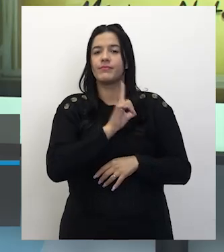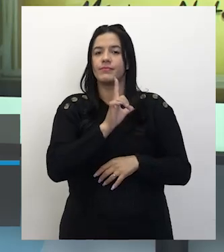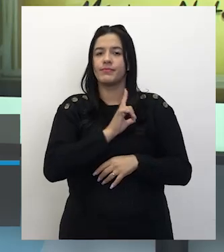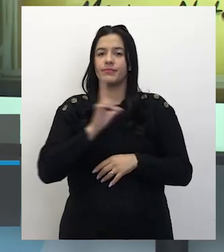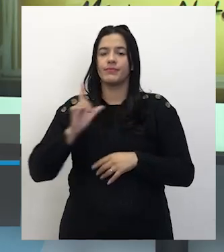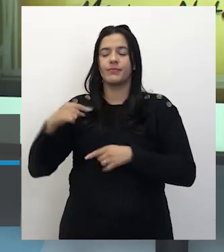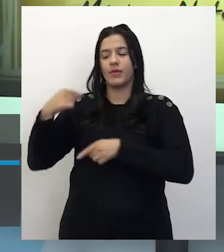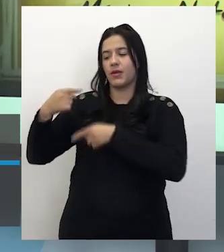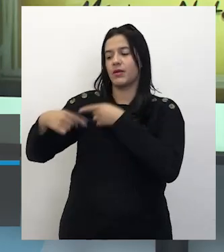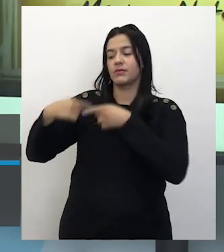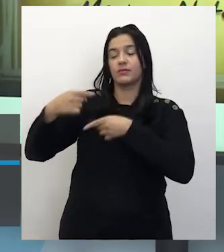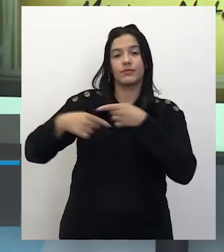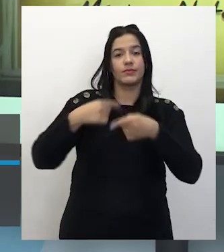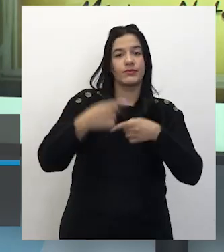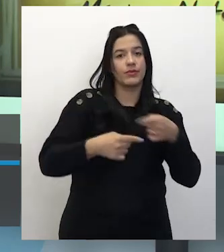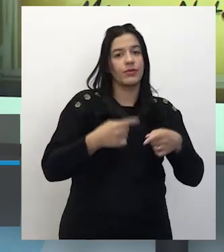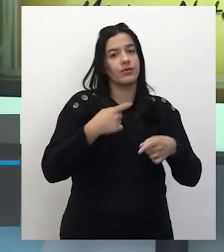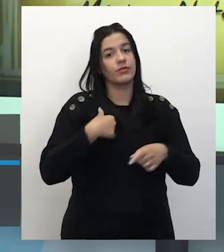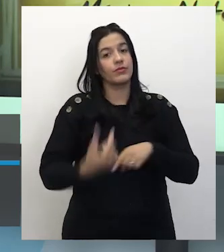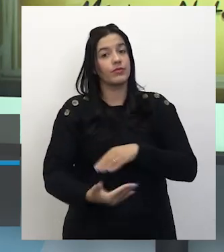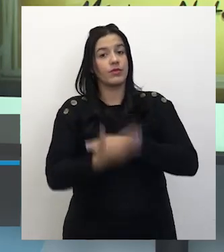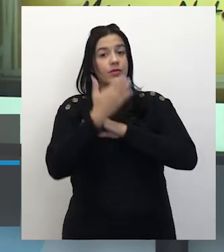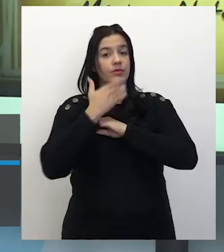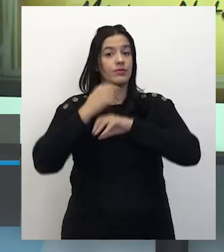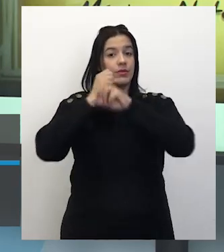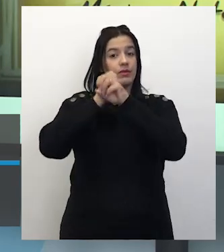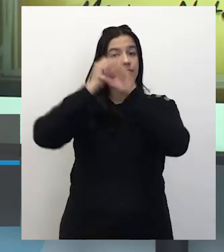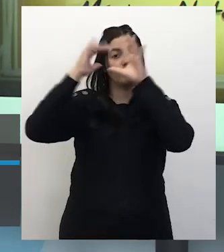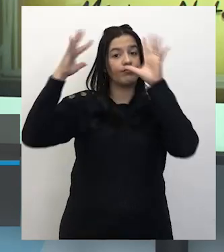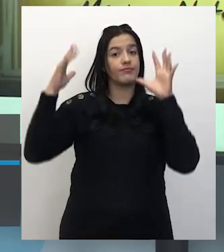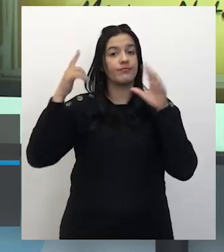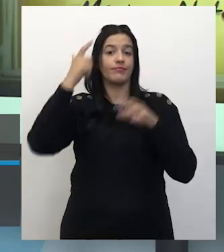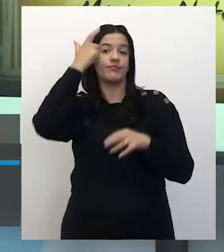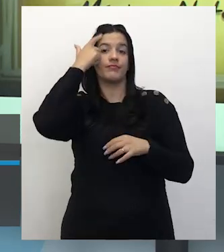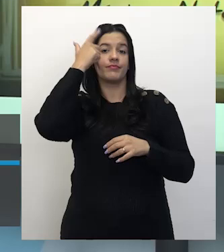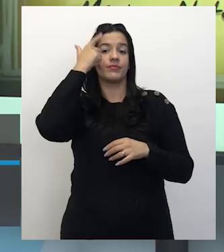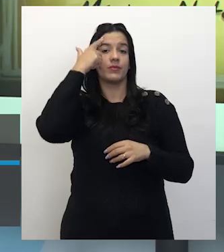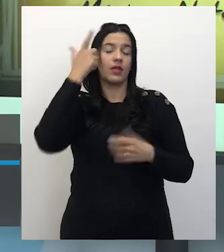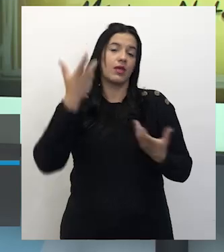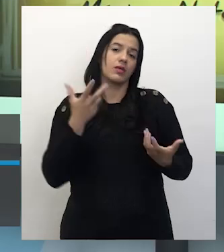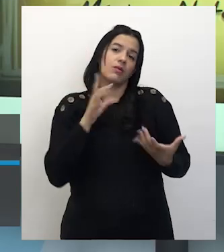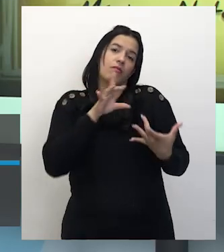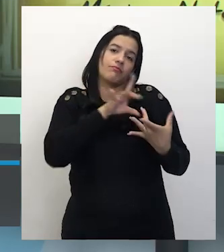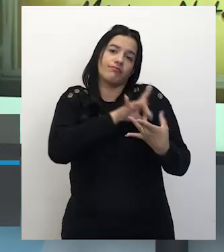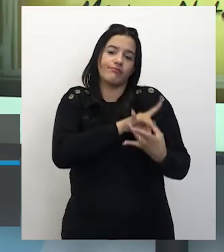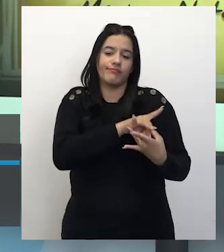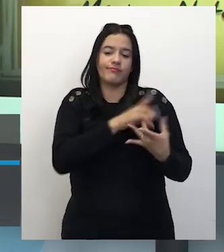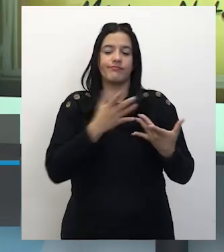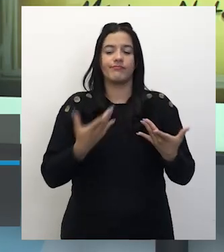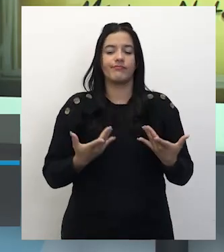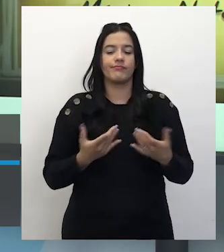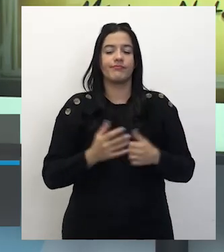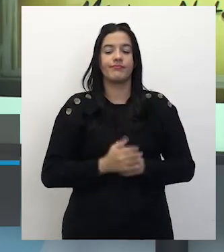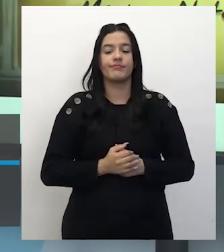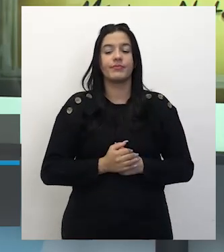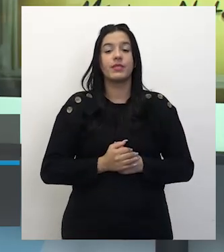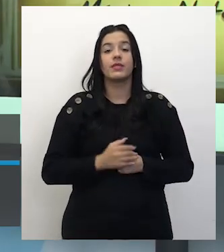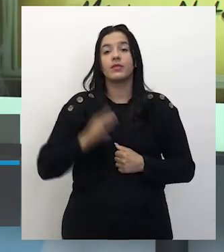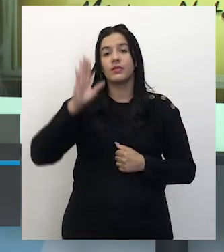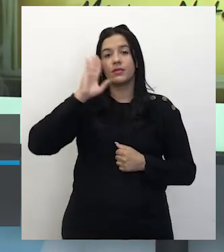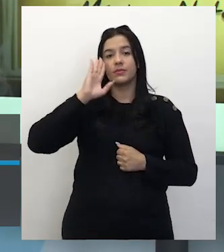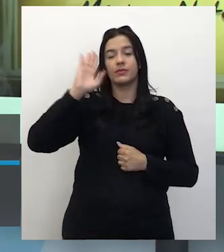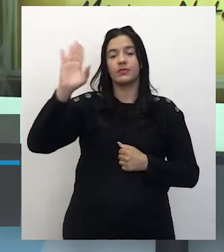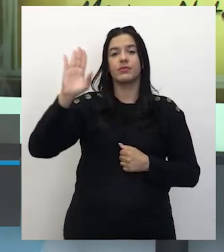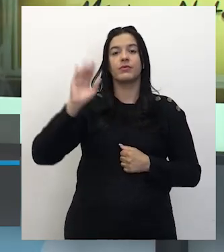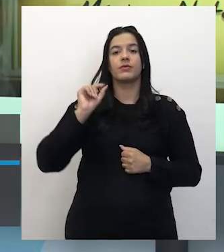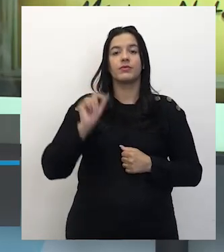enredo vai fazendo com que a gente crie aí essa memória até mesmo afetiva, né? A gente pode dizer que uma memória afetiva. Principalmente, né?